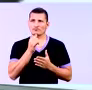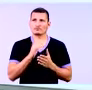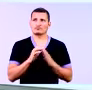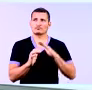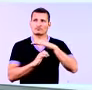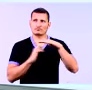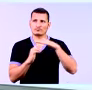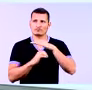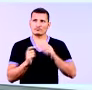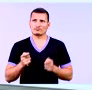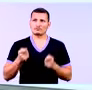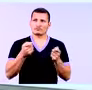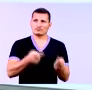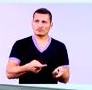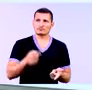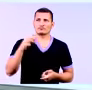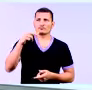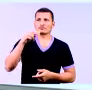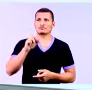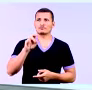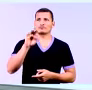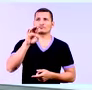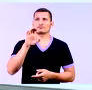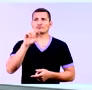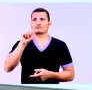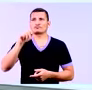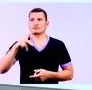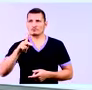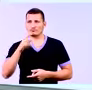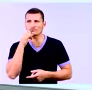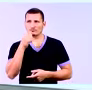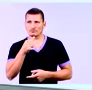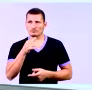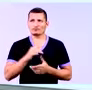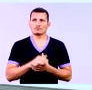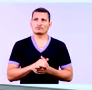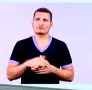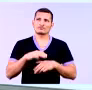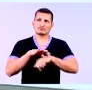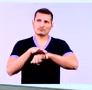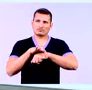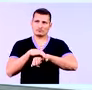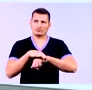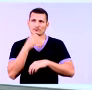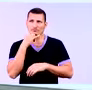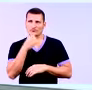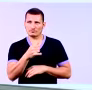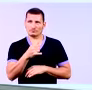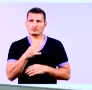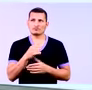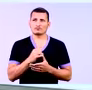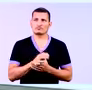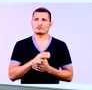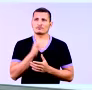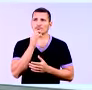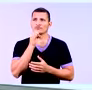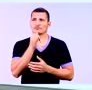são investidos em no-break, são investidos em unidades de força, que garantirão o fornecimento de energia